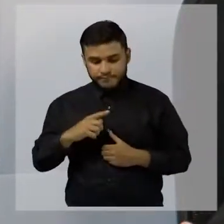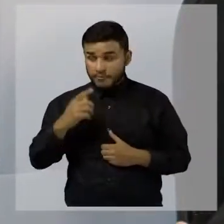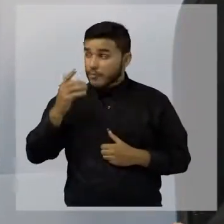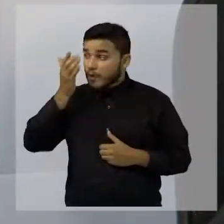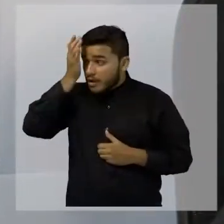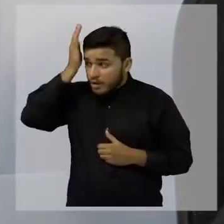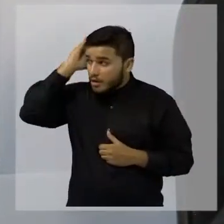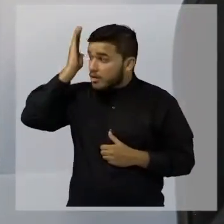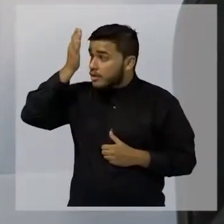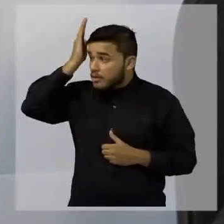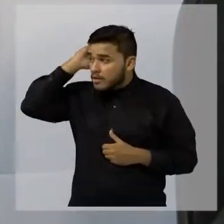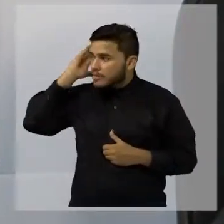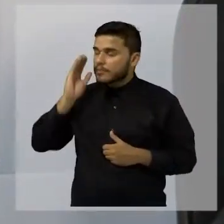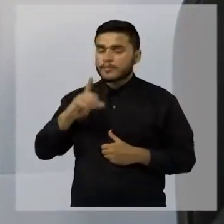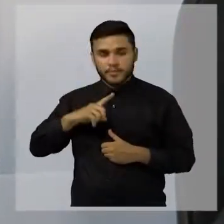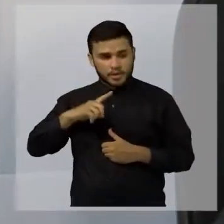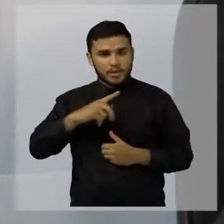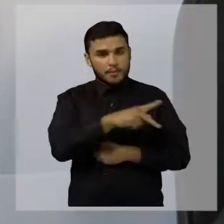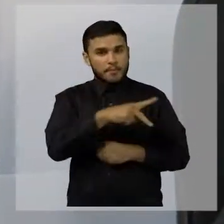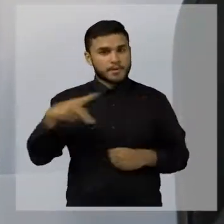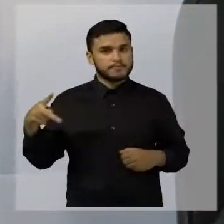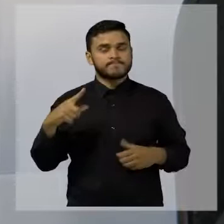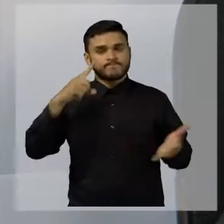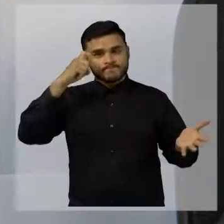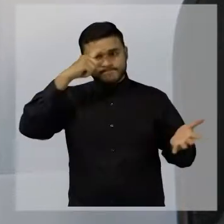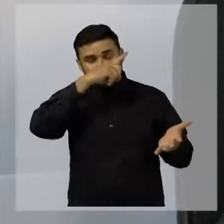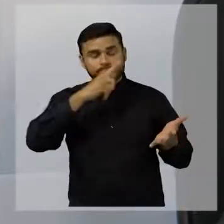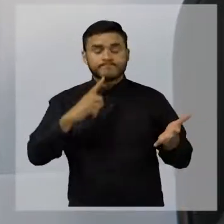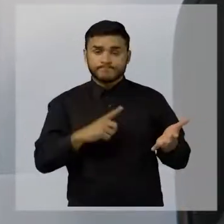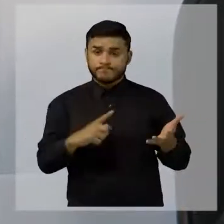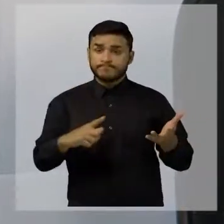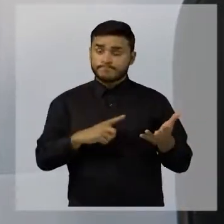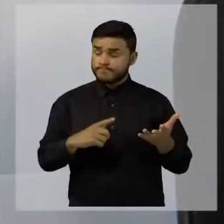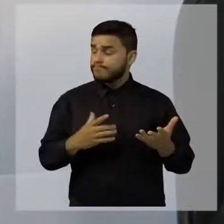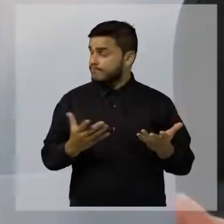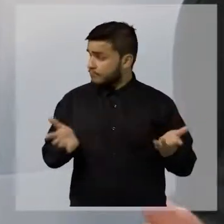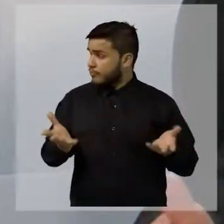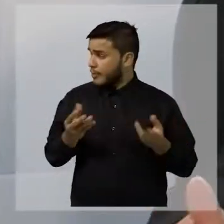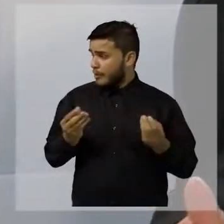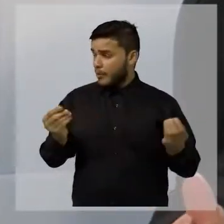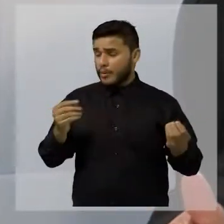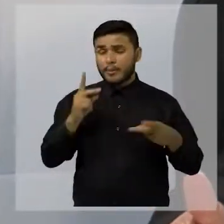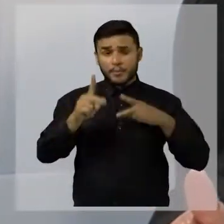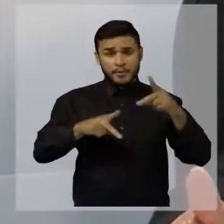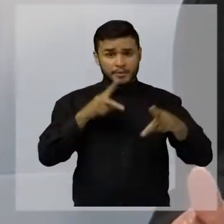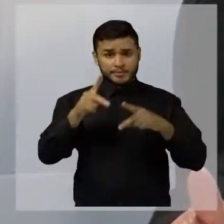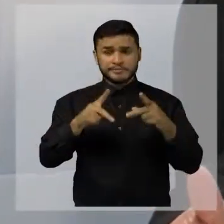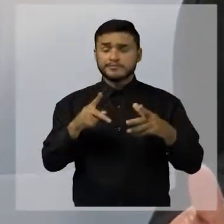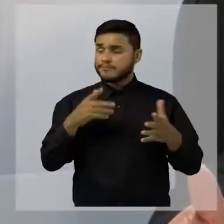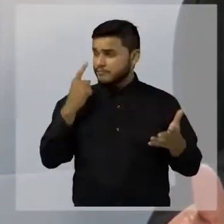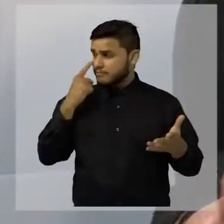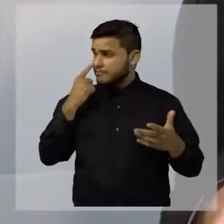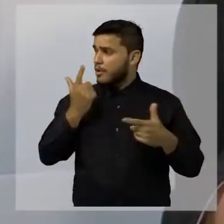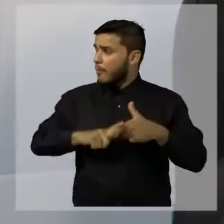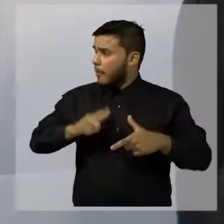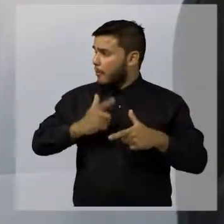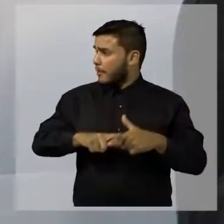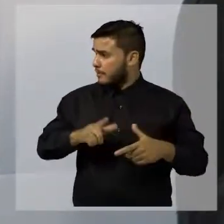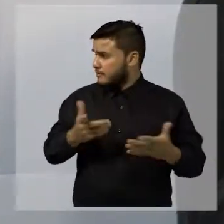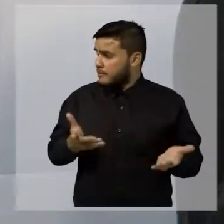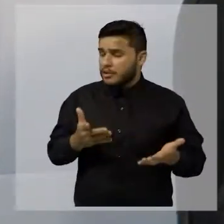de Michel Temer em todos os sentidos, porque grande parte da população acabou apoiando as reivindicações dos caminhoneiros